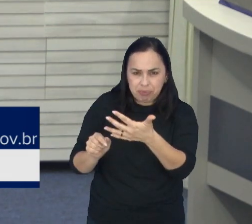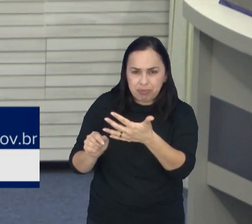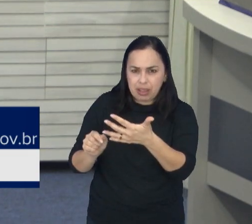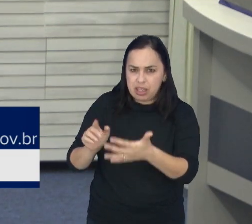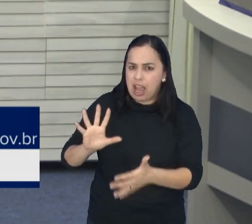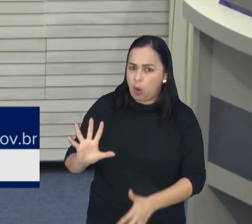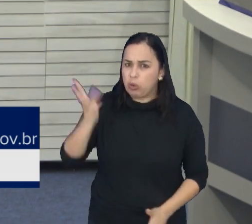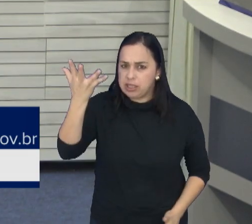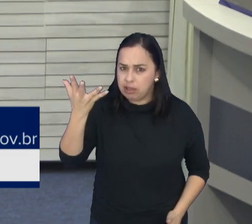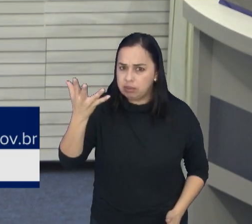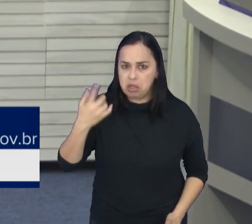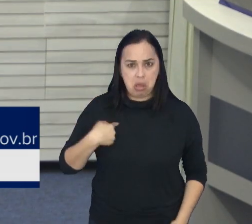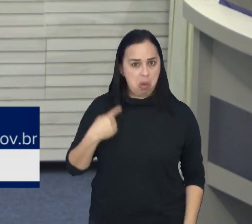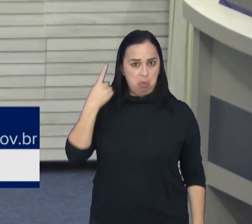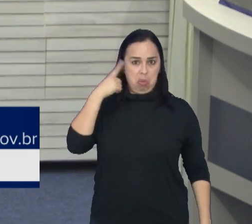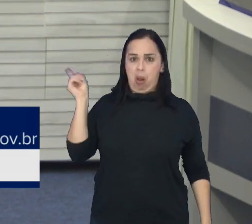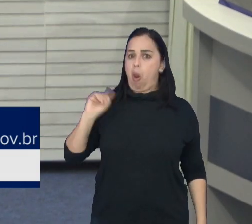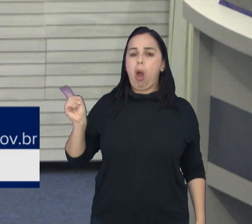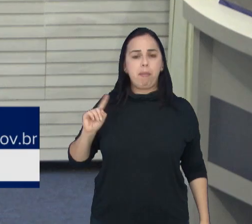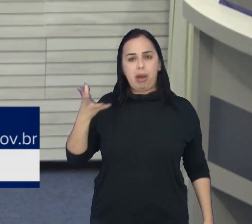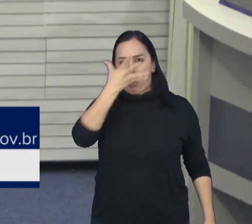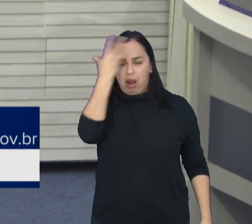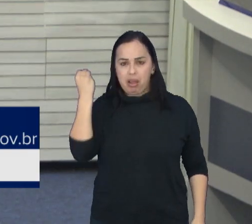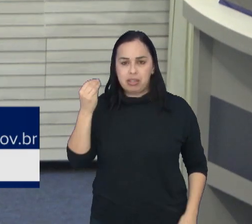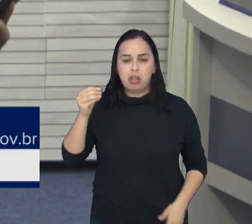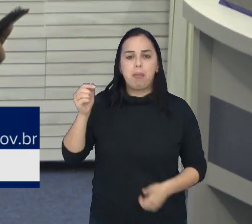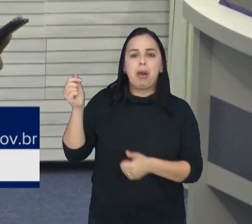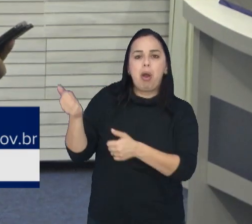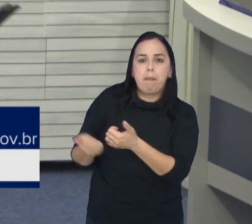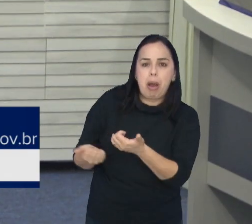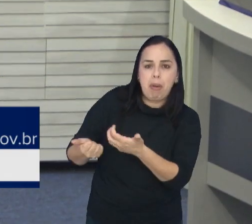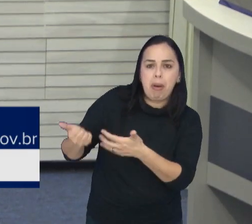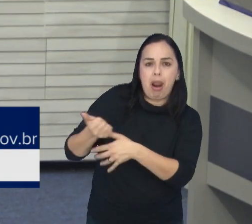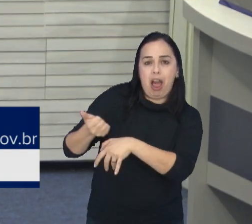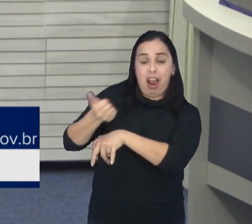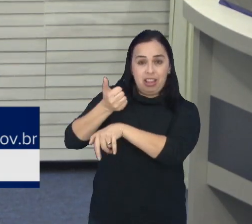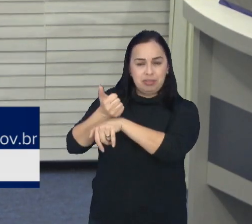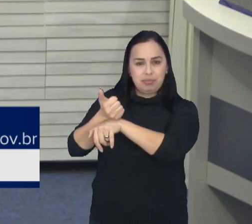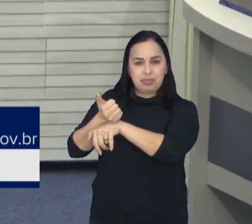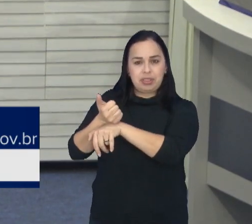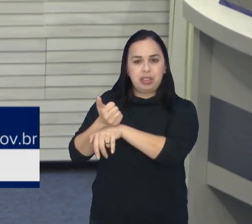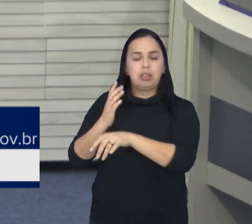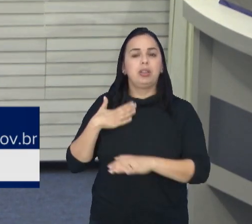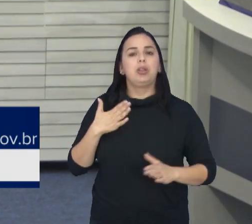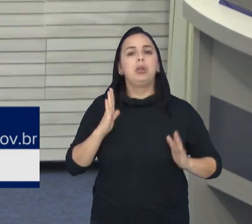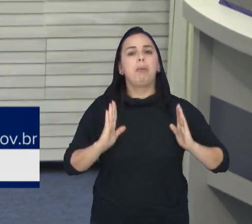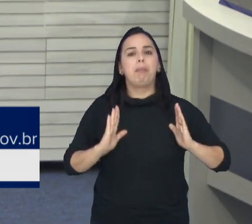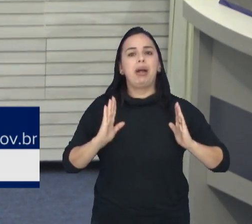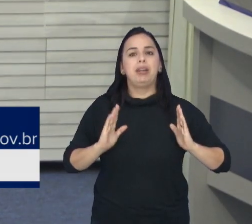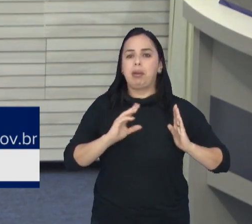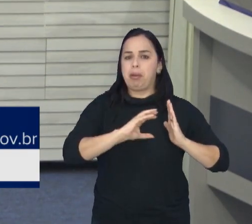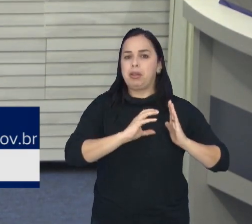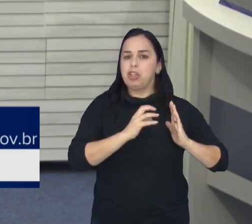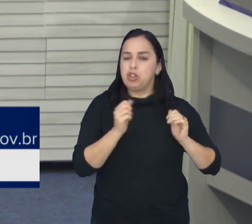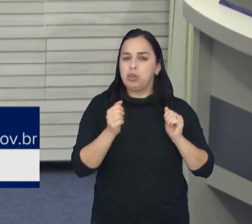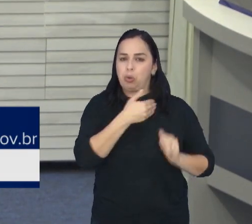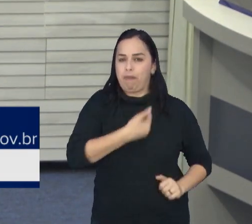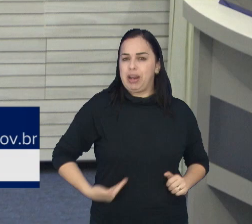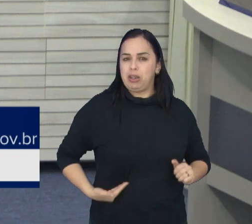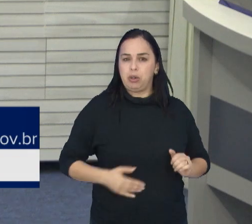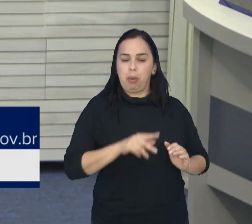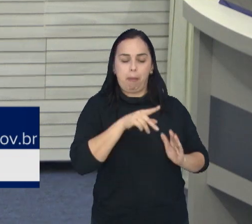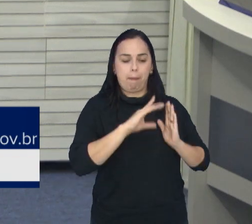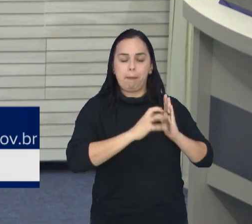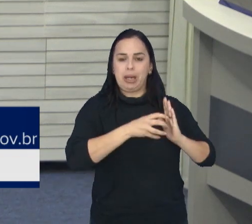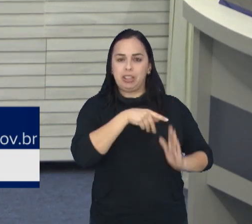lá. Tudo que ela falou ali de plano de carreira se aplicou no governo quando eu estava do governo do Partido Trabalhador, eu estava lá.